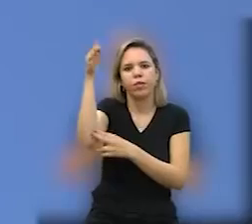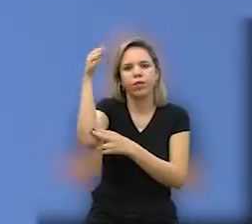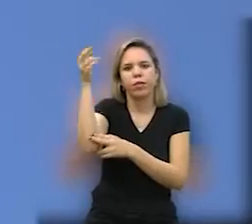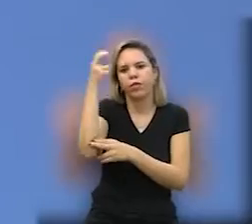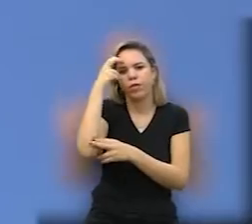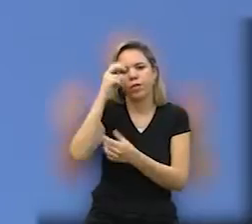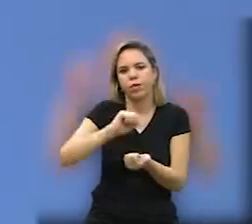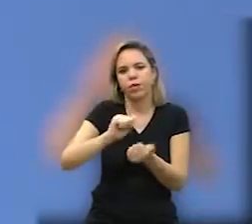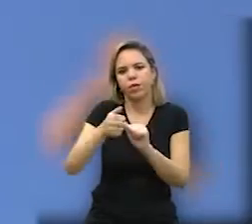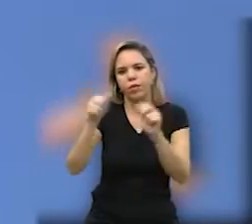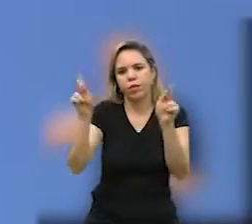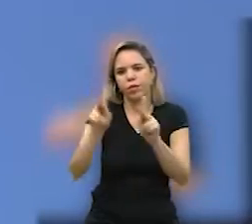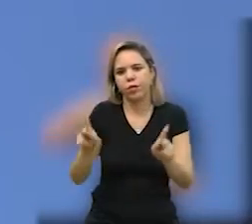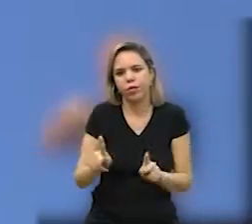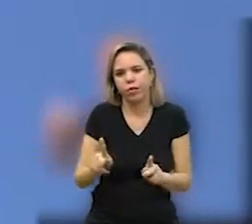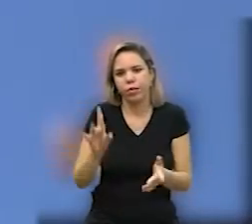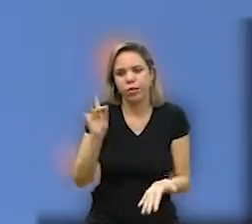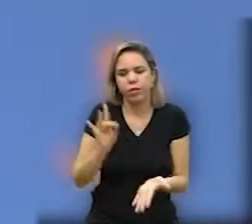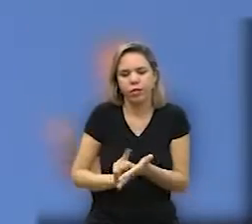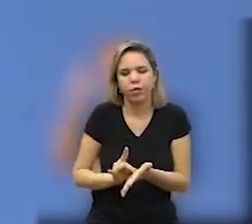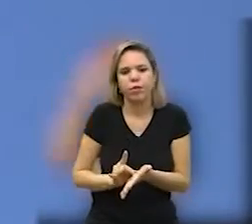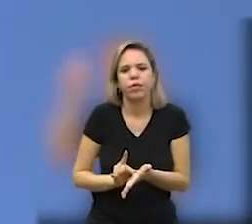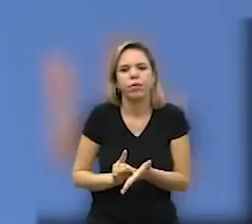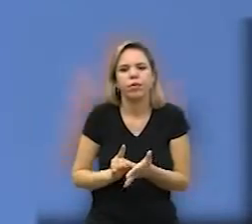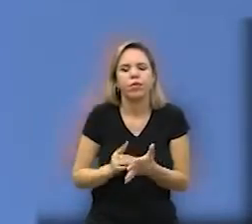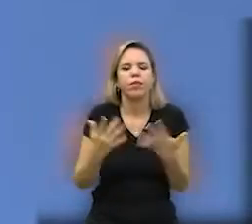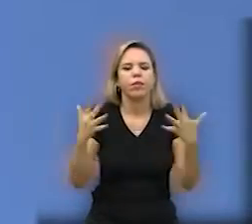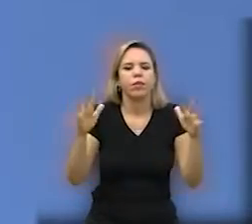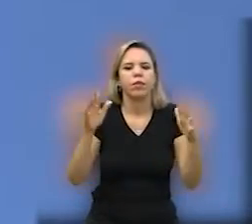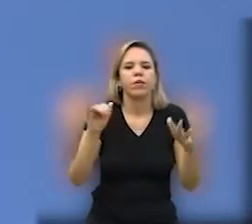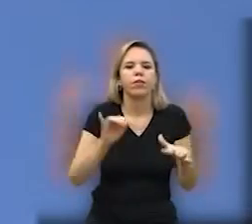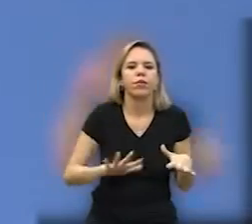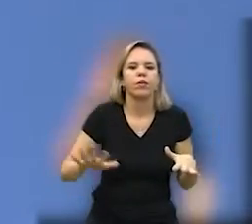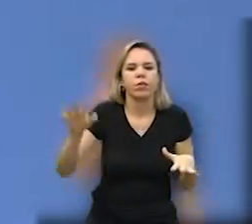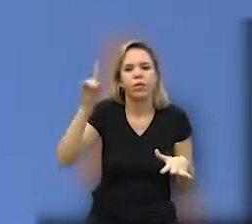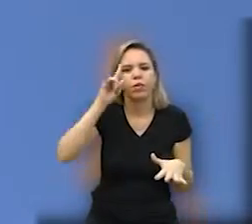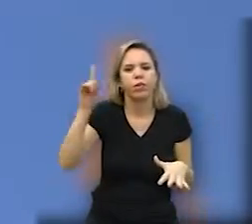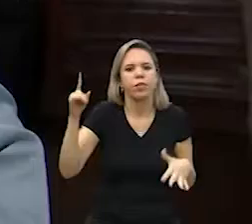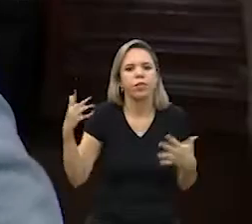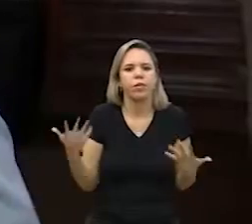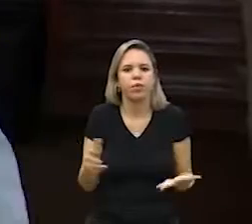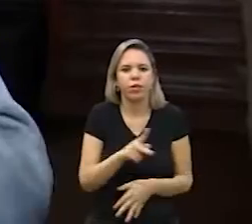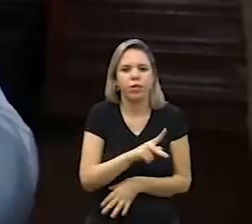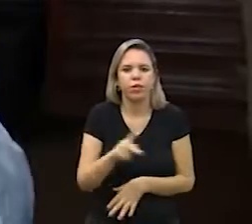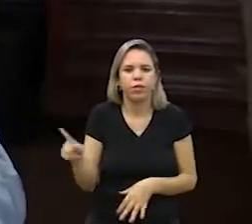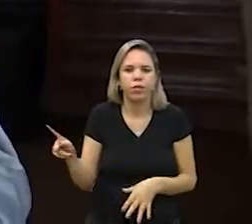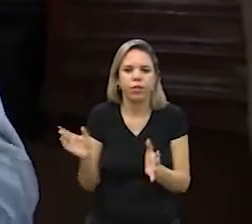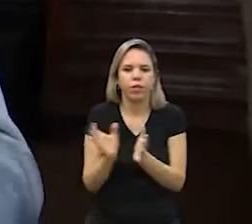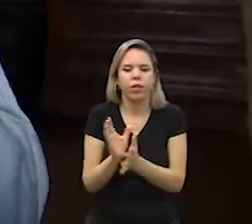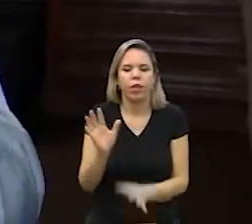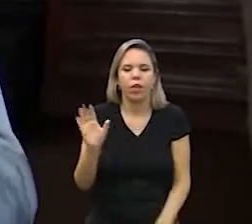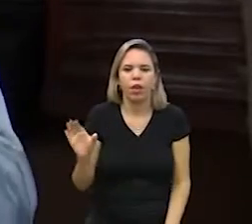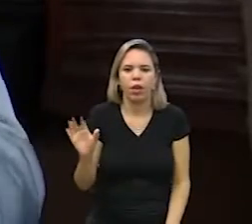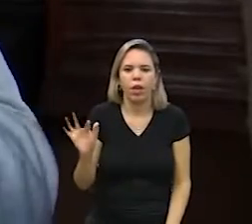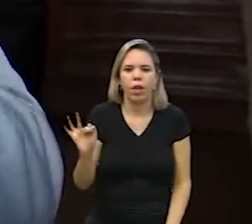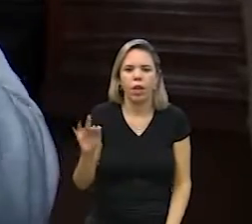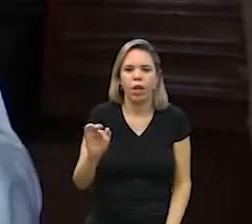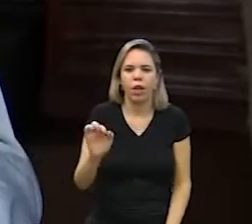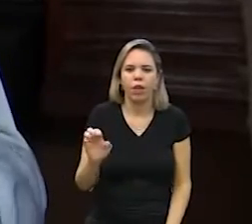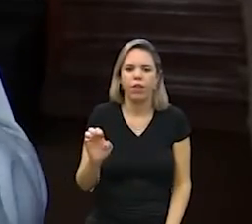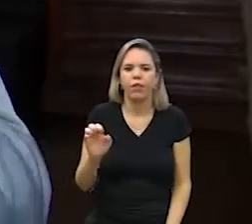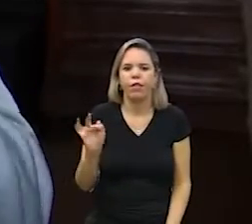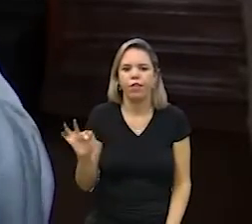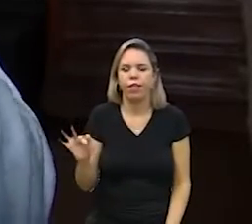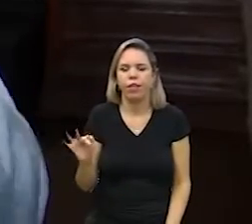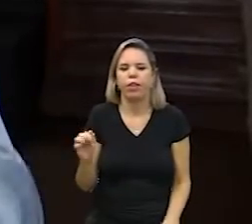da cultura, do esporte e da paz, realizando-se cerimônias alusivas ao dia. O presidente do CREF esteve